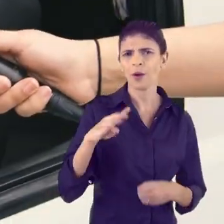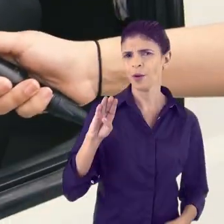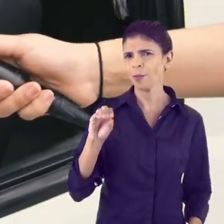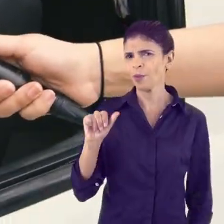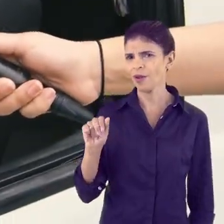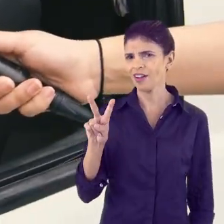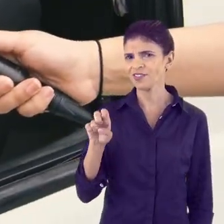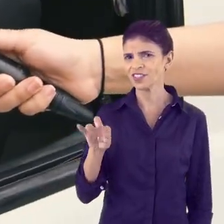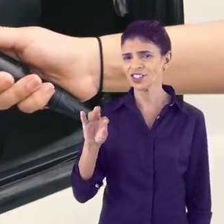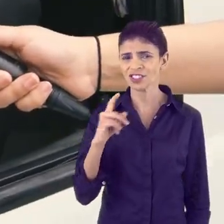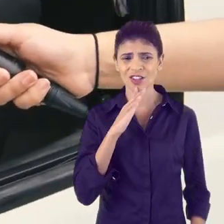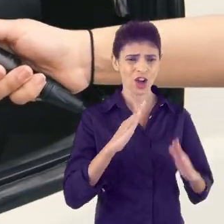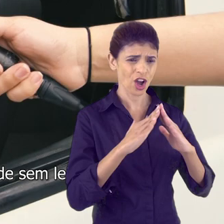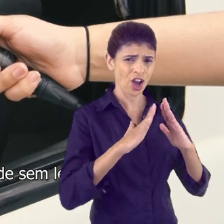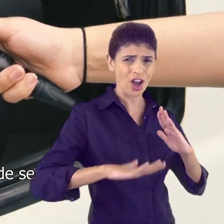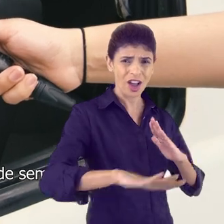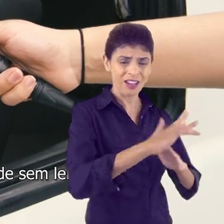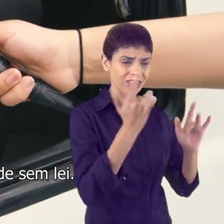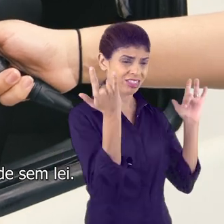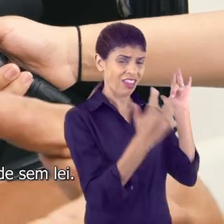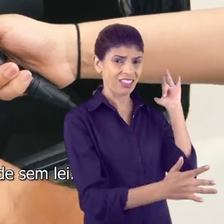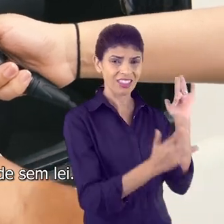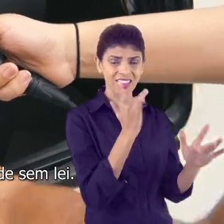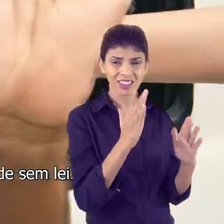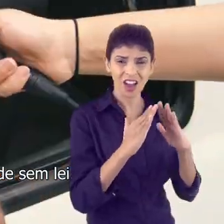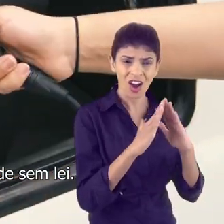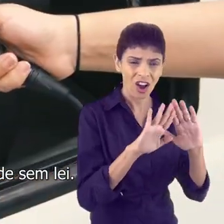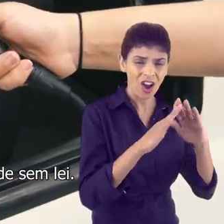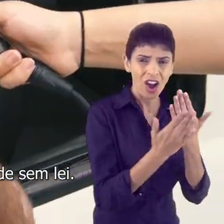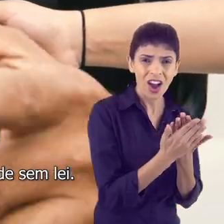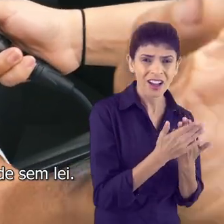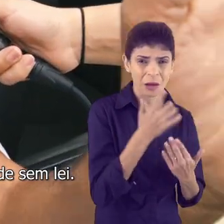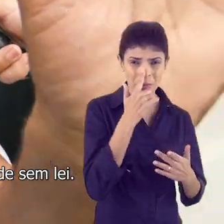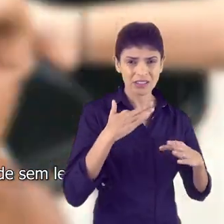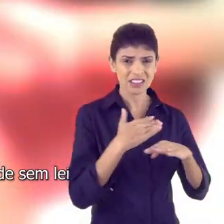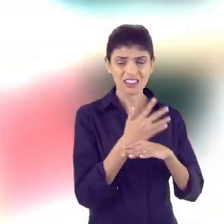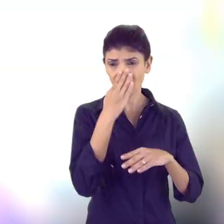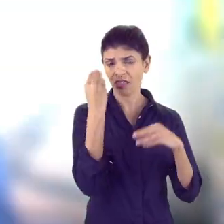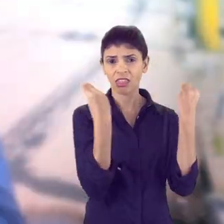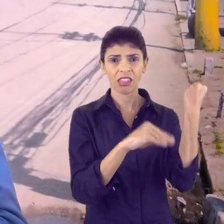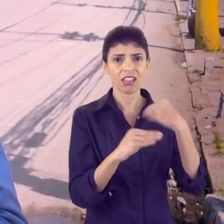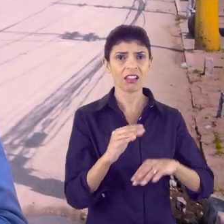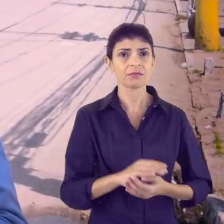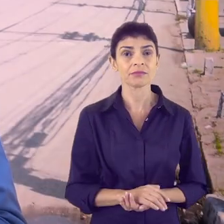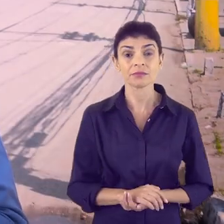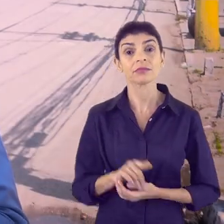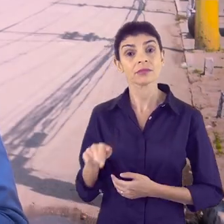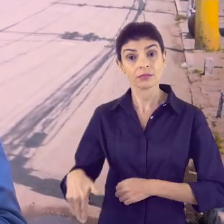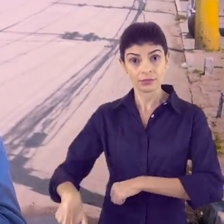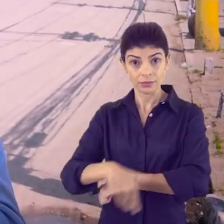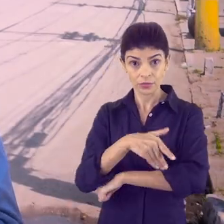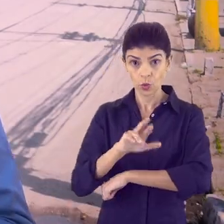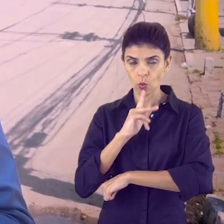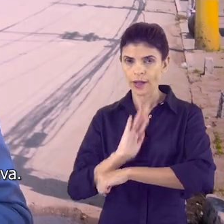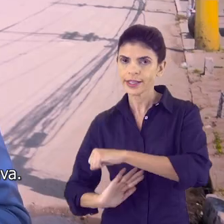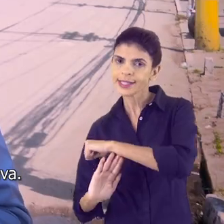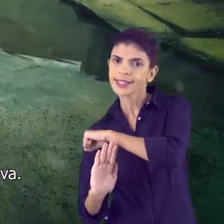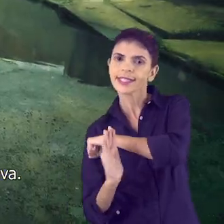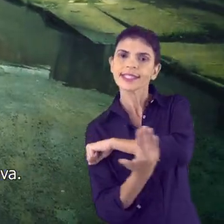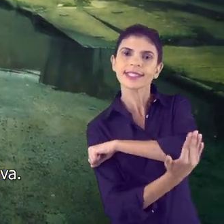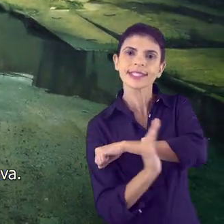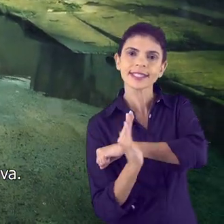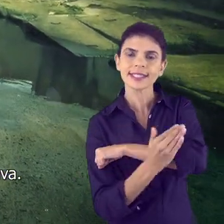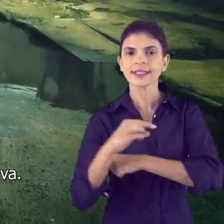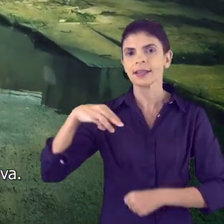na entradinha ali em frente ao colégio, tudo abandonado. Isso aqui tá abandonado, isso aqui é cidade sem lei. Estou aqui na esquina da rua Minas Gerais, um local